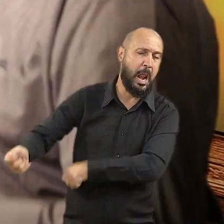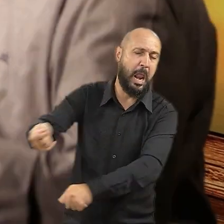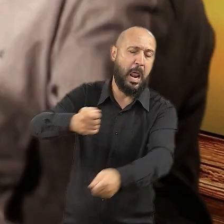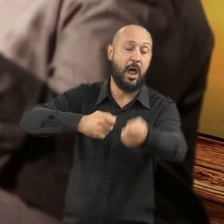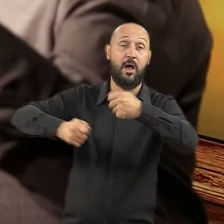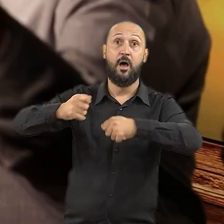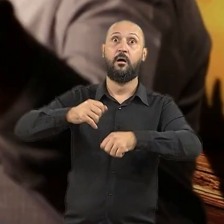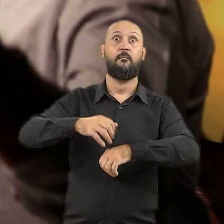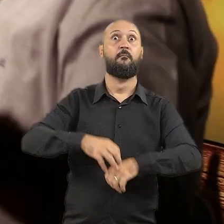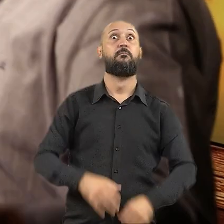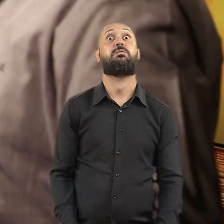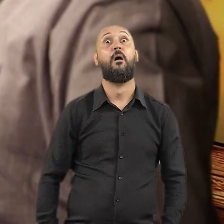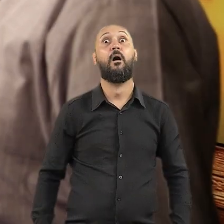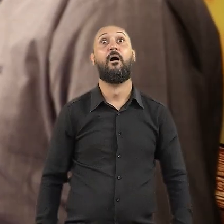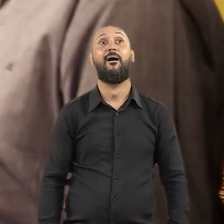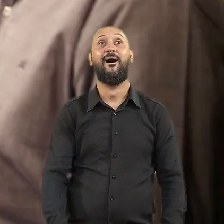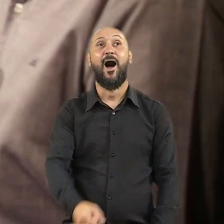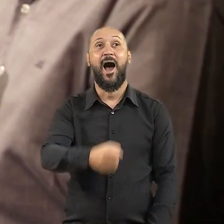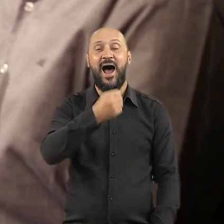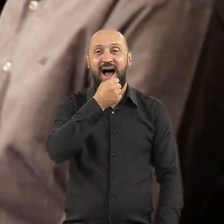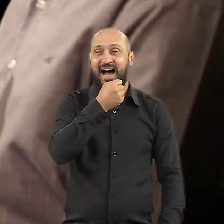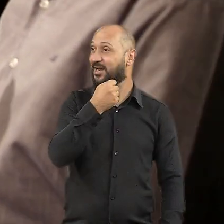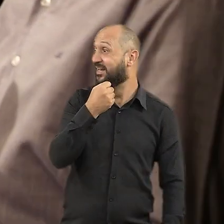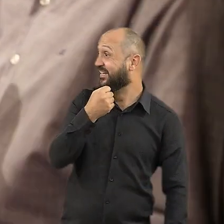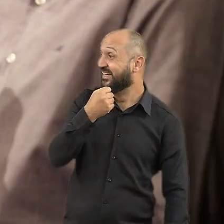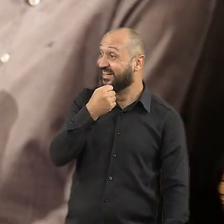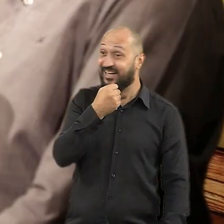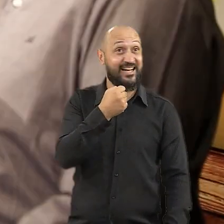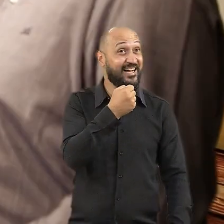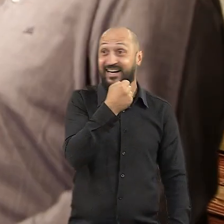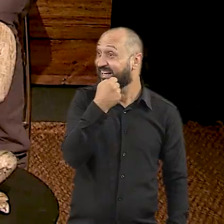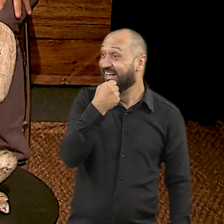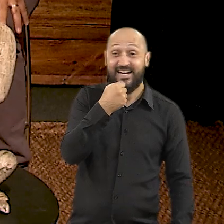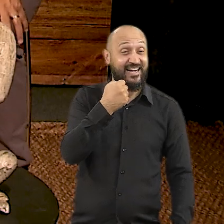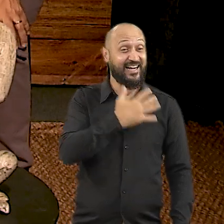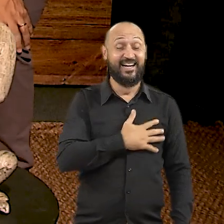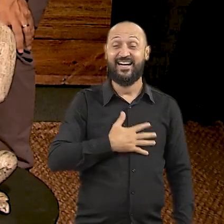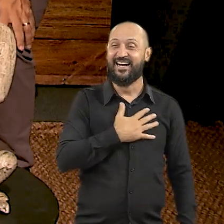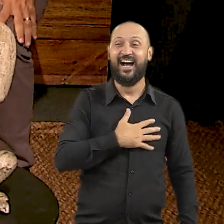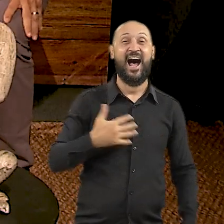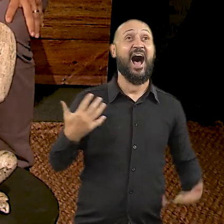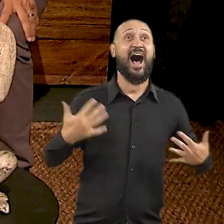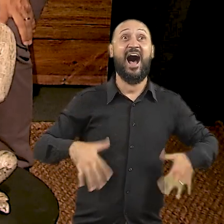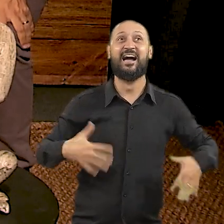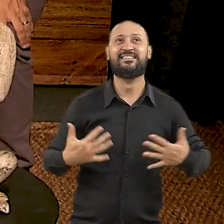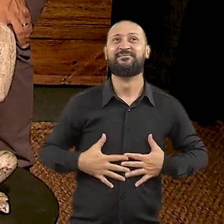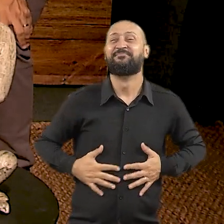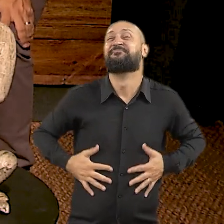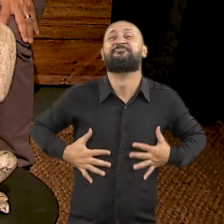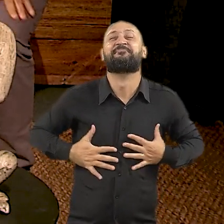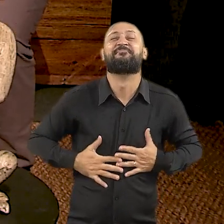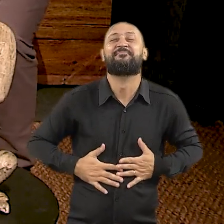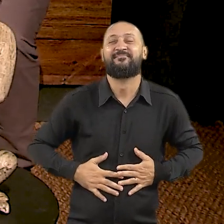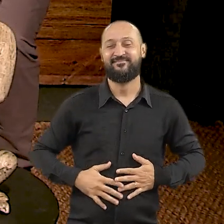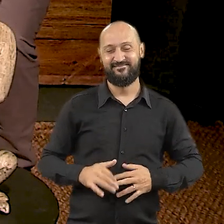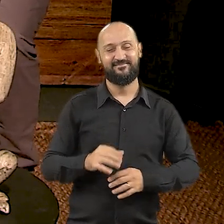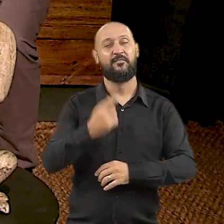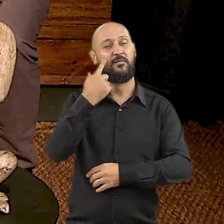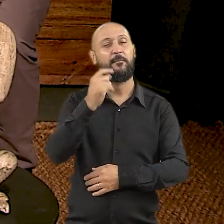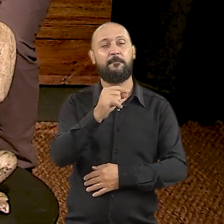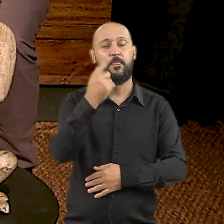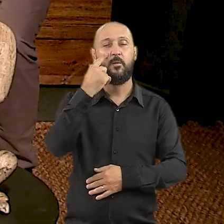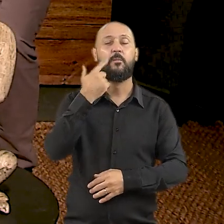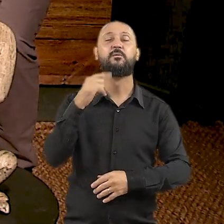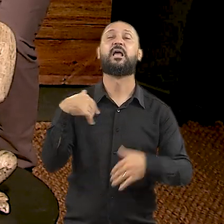coisa jazzística, eu não conseguia cantar, ficava rindo de gozo também. Foi uma coisa muito especial. Era uma